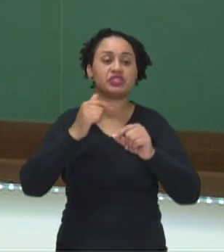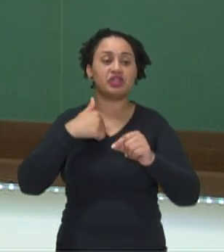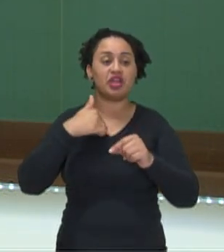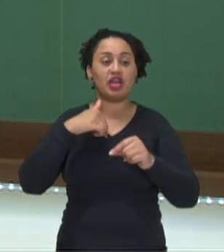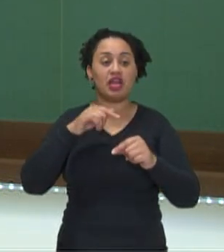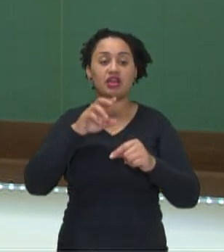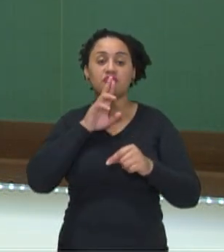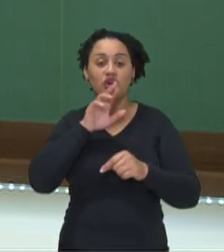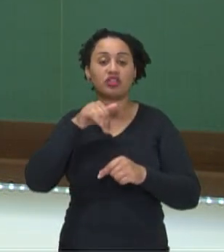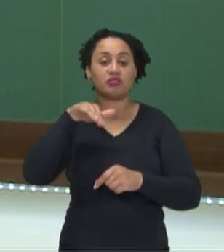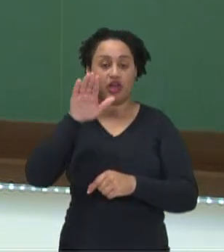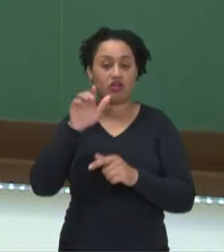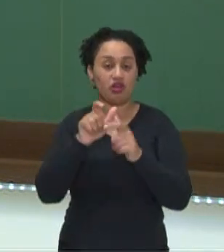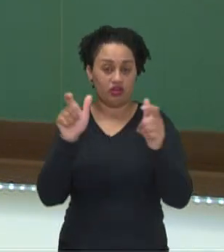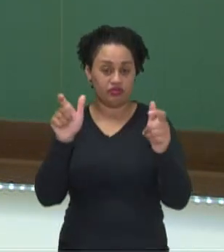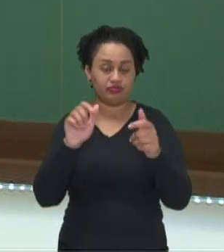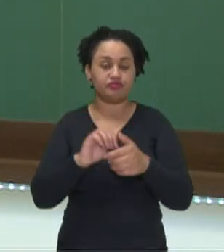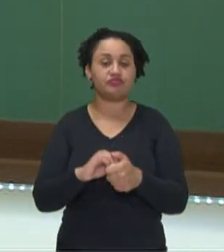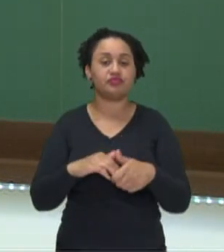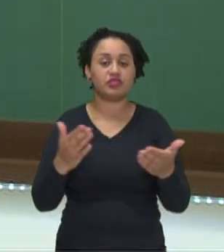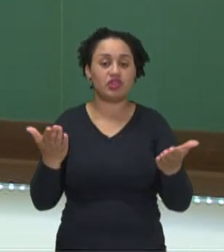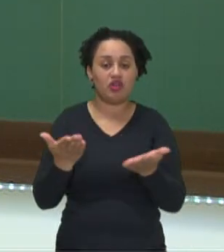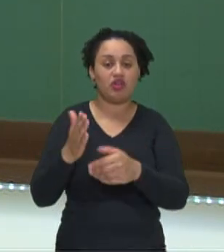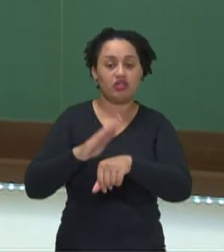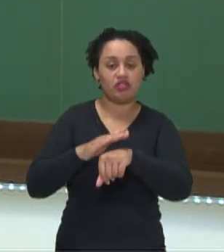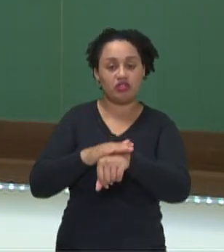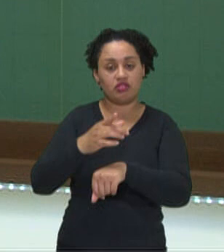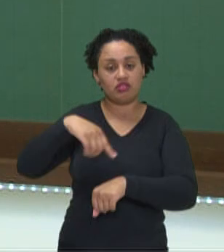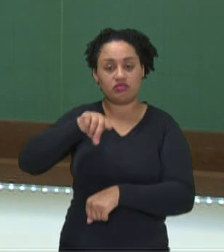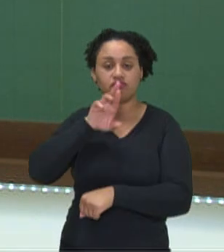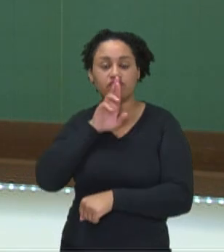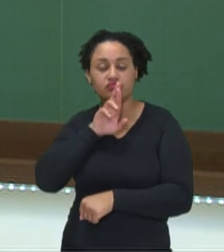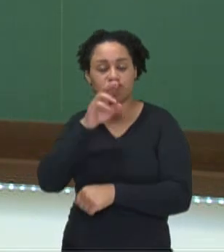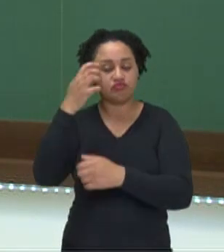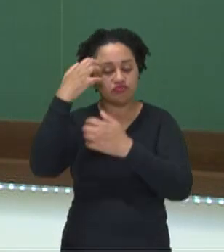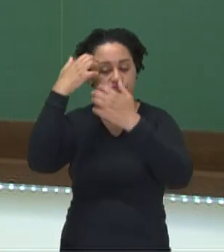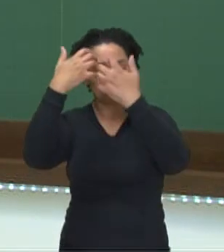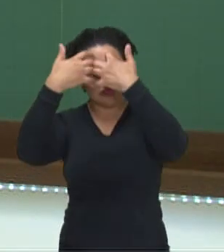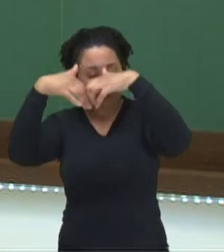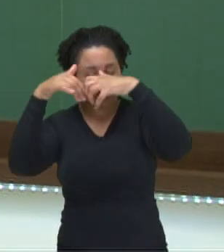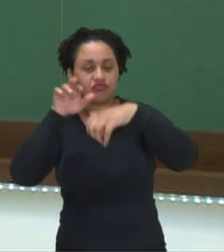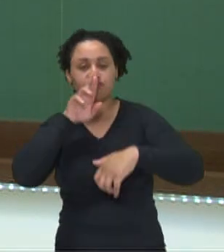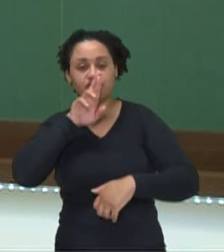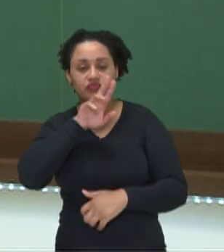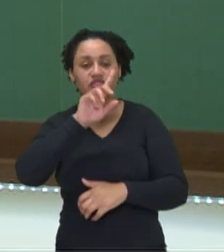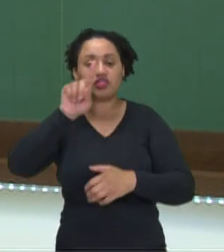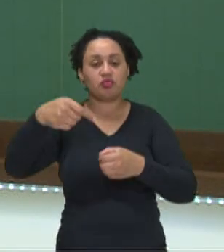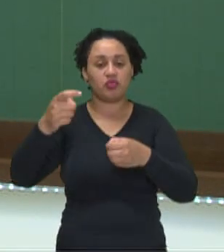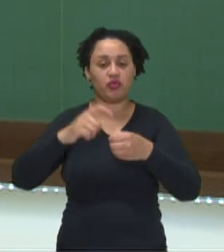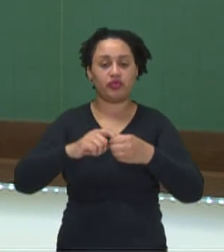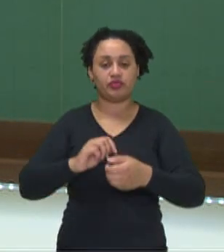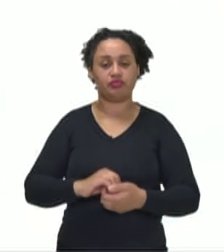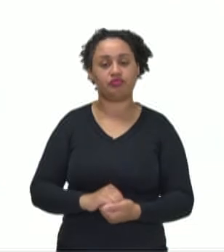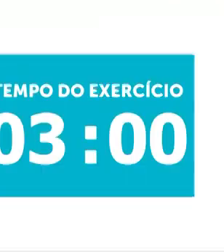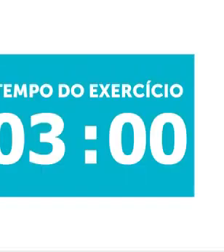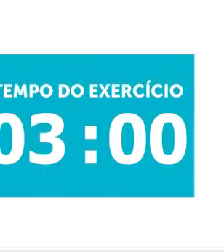maior resultado. Então a professora vai dar um tempinho para vocês pensarem e aí já